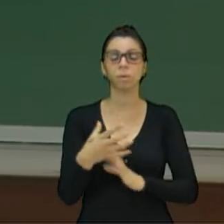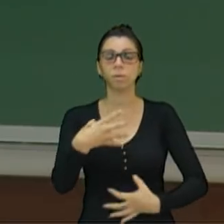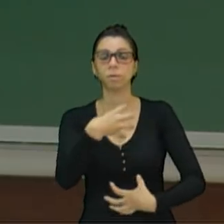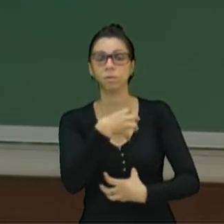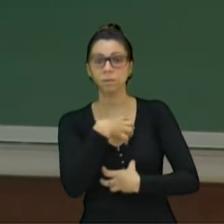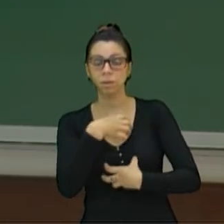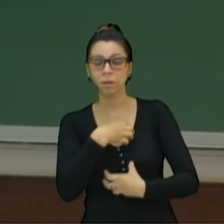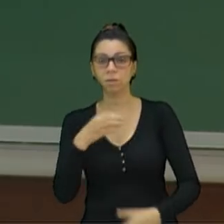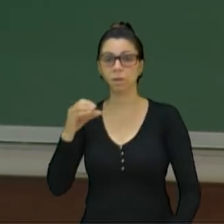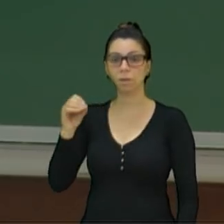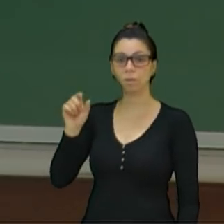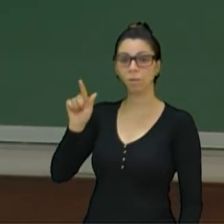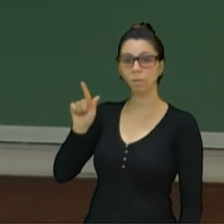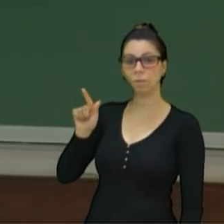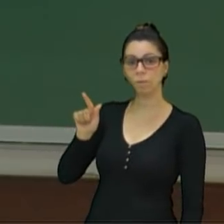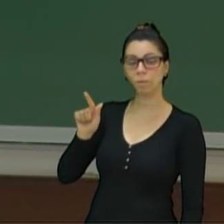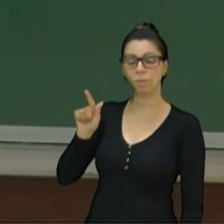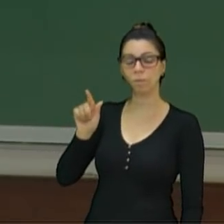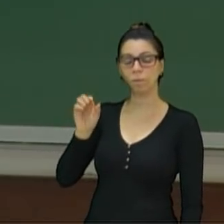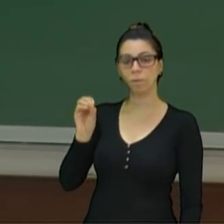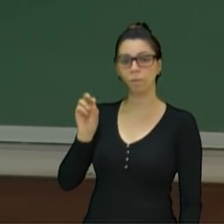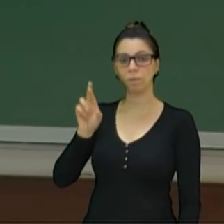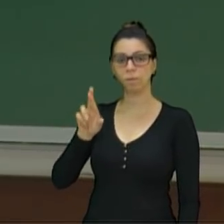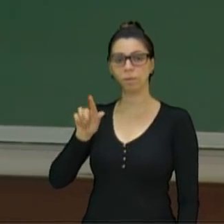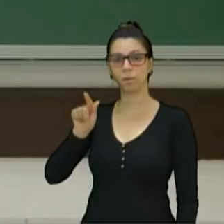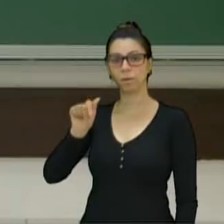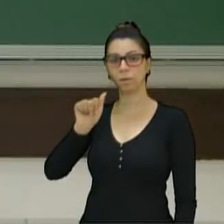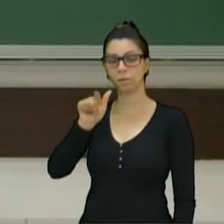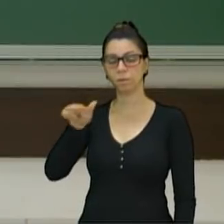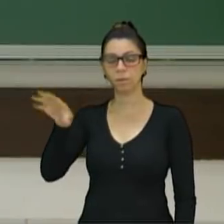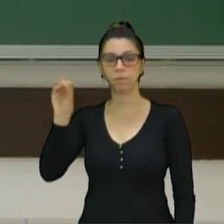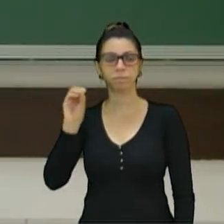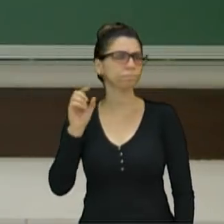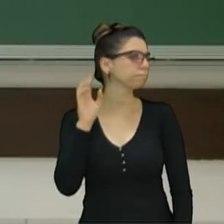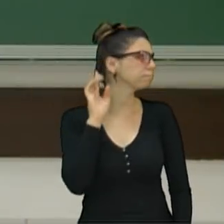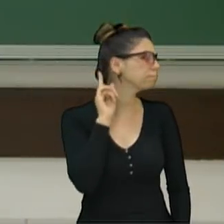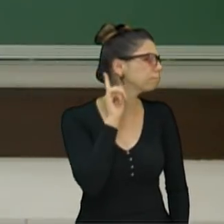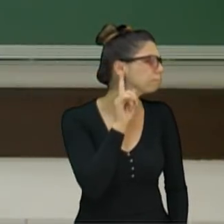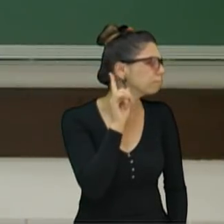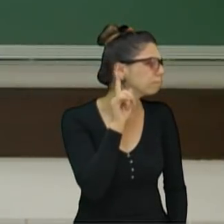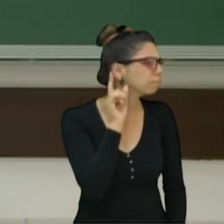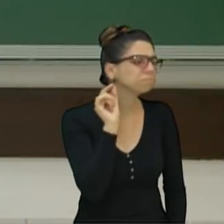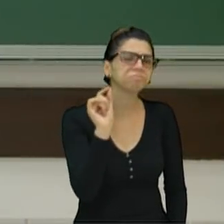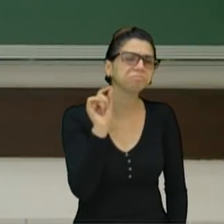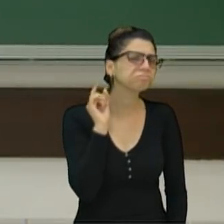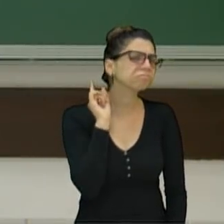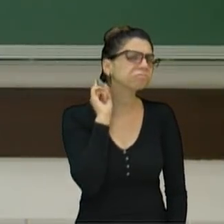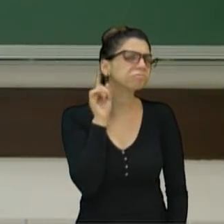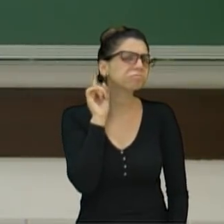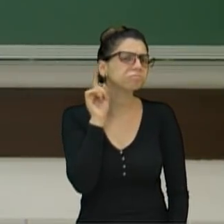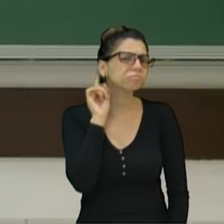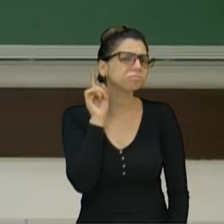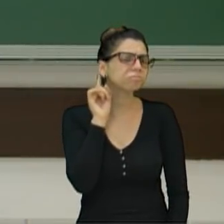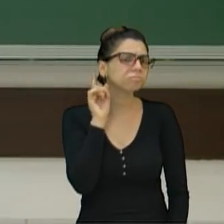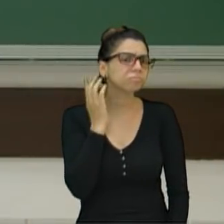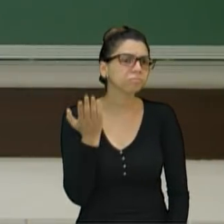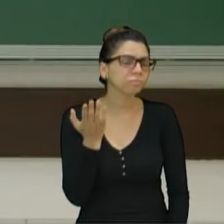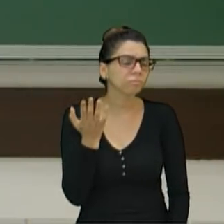por sua percepção. Letra A, orelhas. Quem será? A orelha